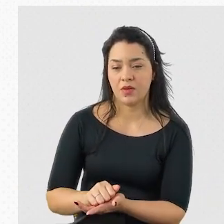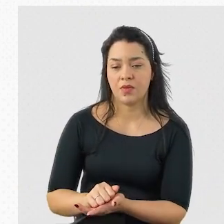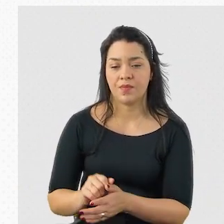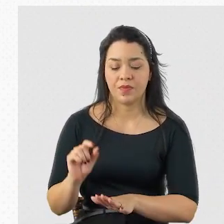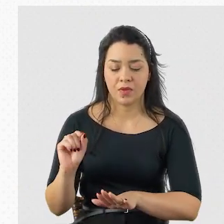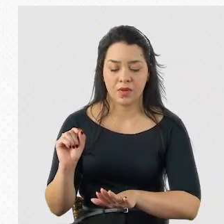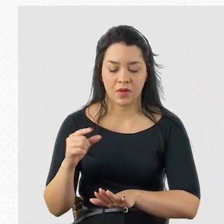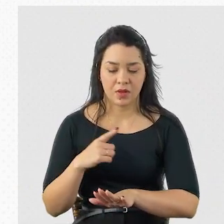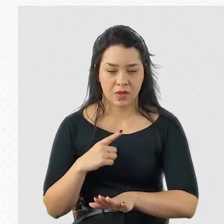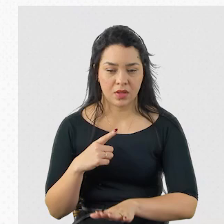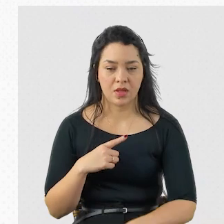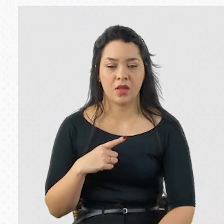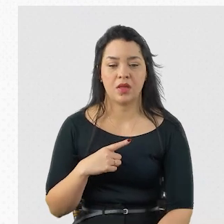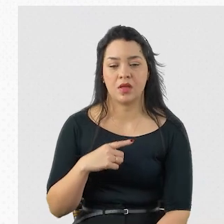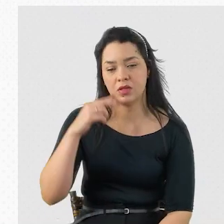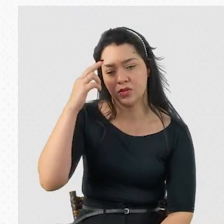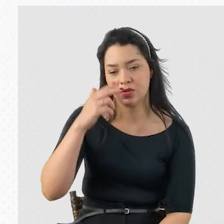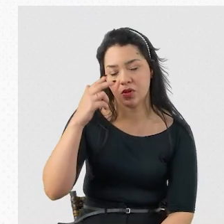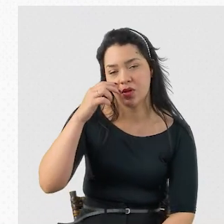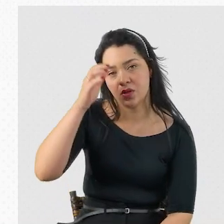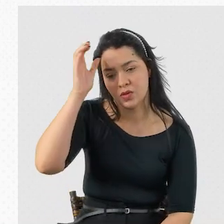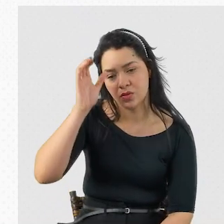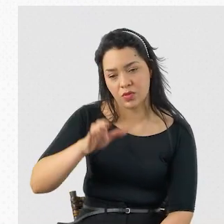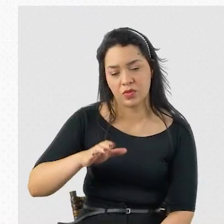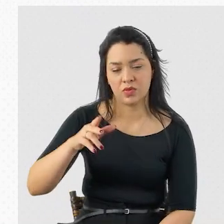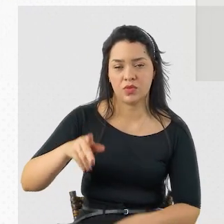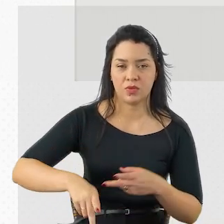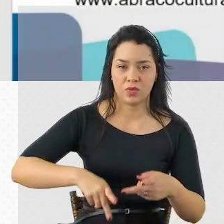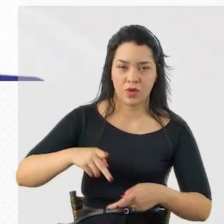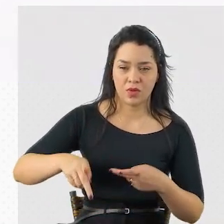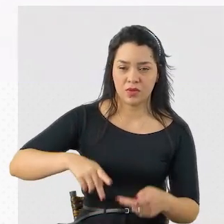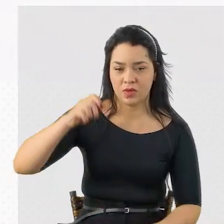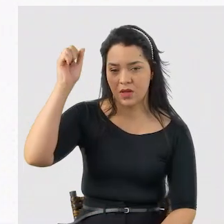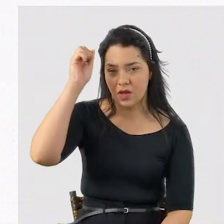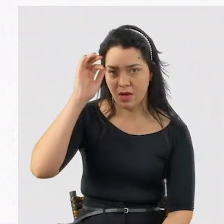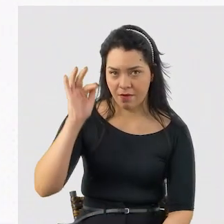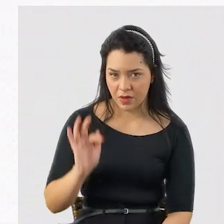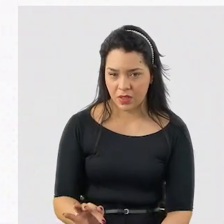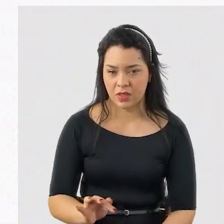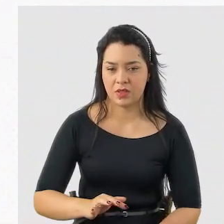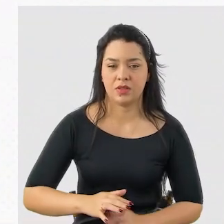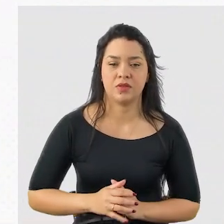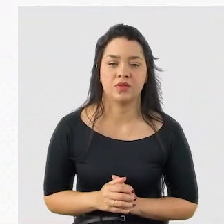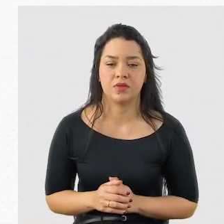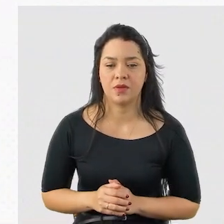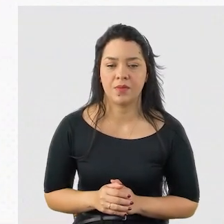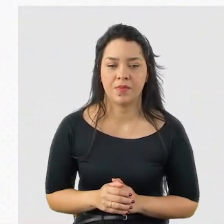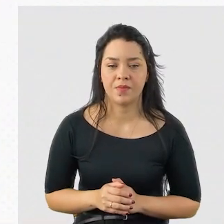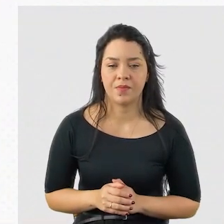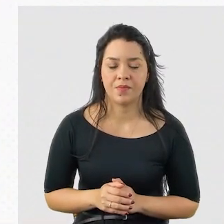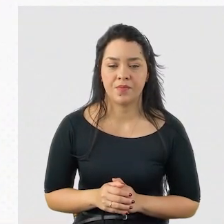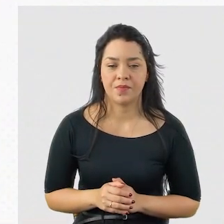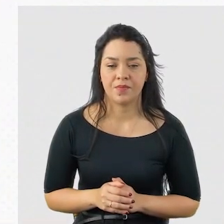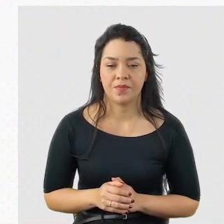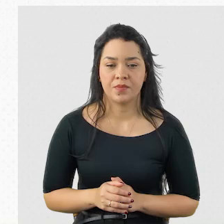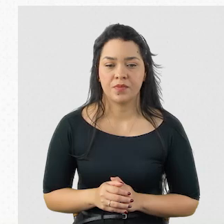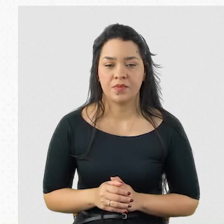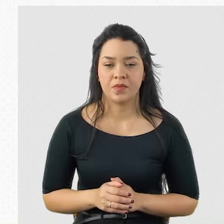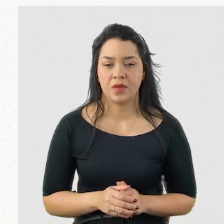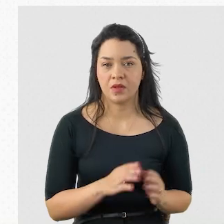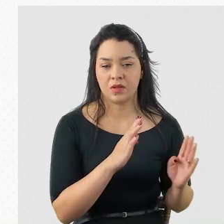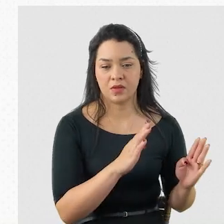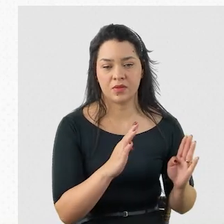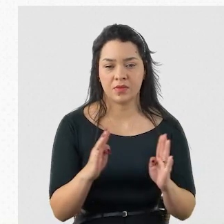no fundamental e no médio de história e cultura dos povos africanos e os povos afro-brasileiros. Agora eu vou fazer uma sequência